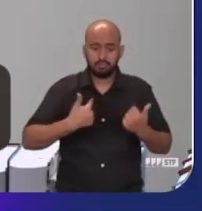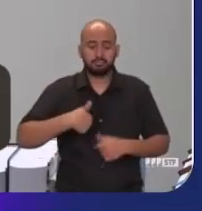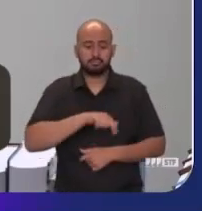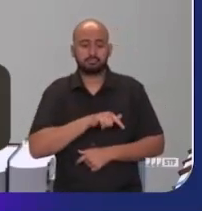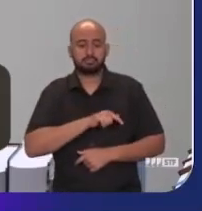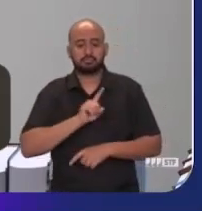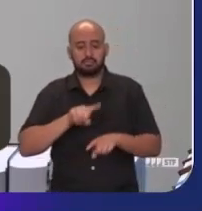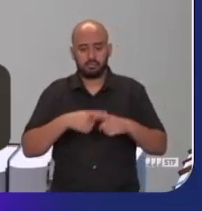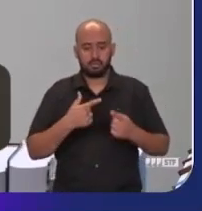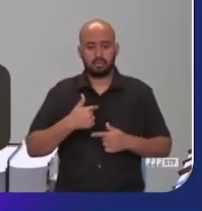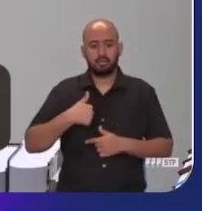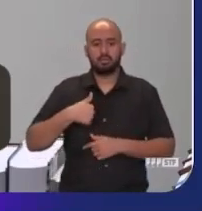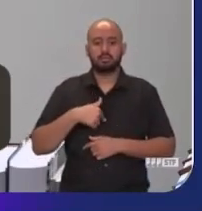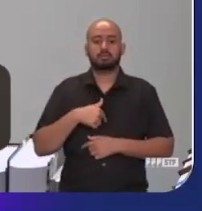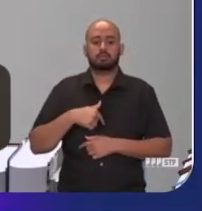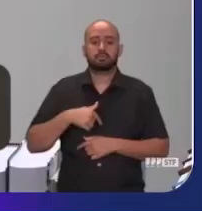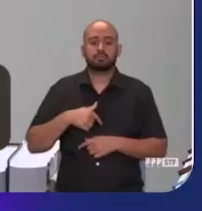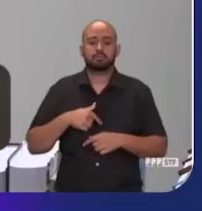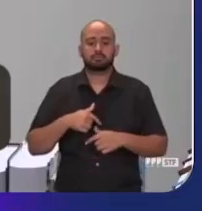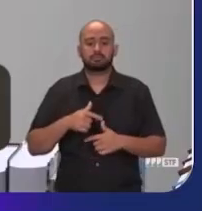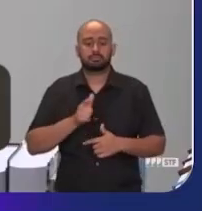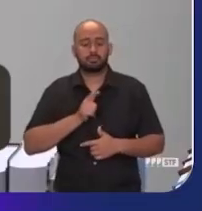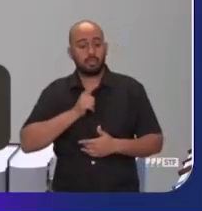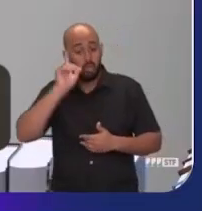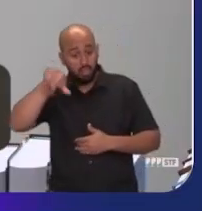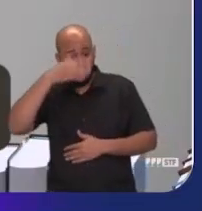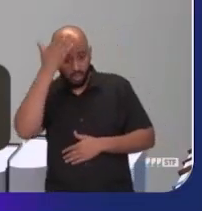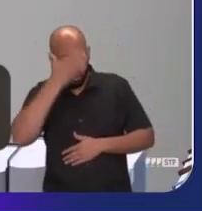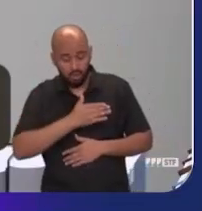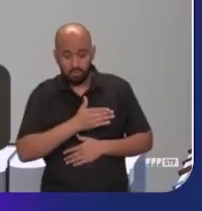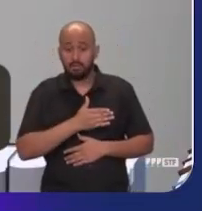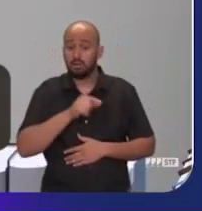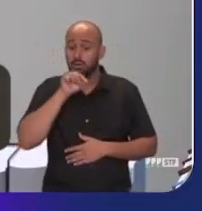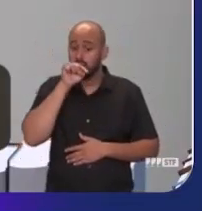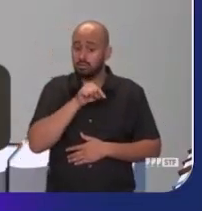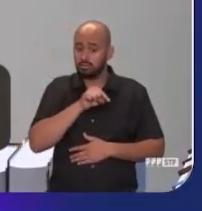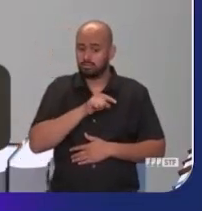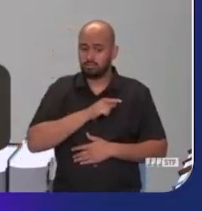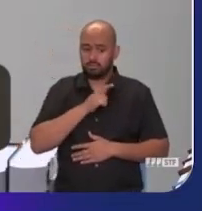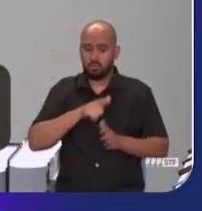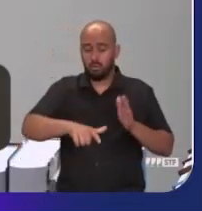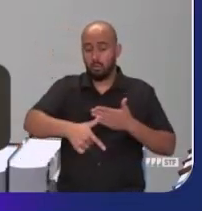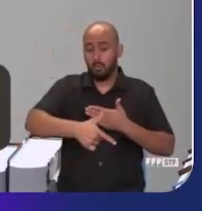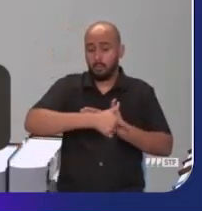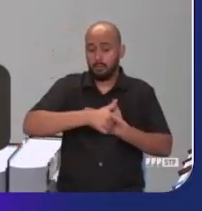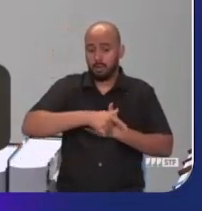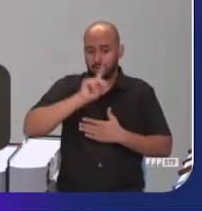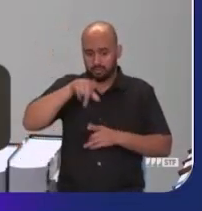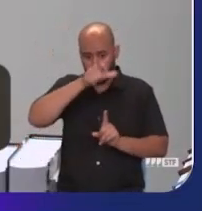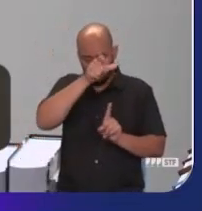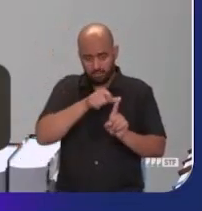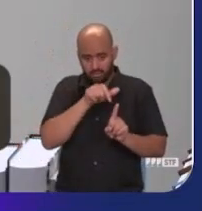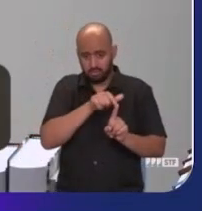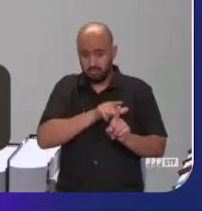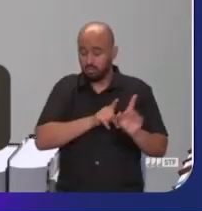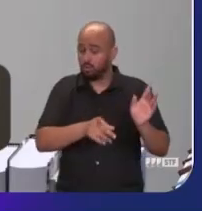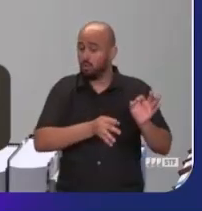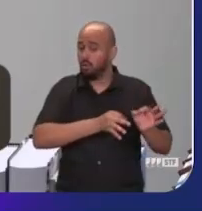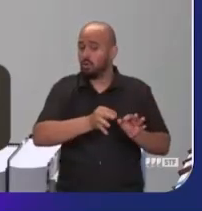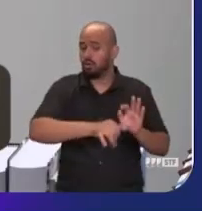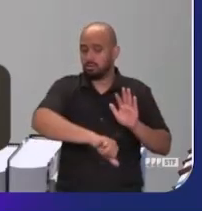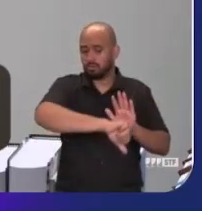Desenho Operação Luneta é prova irrefutável do relevante papel exercido pelo acusado na organização